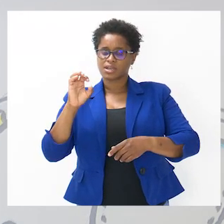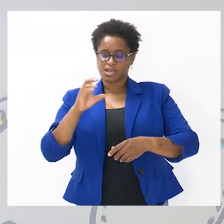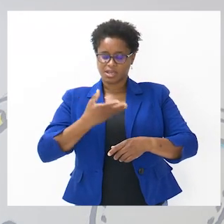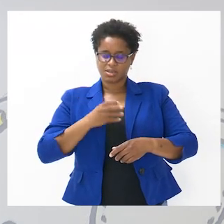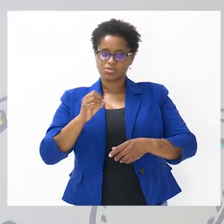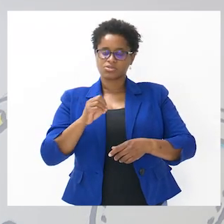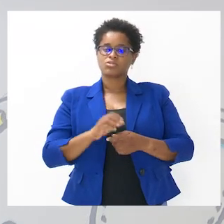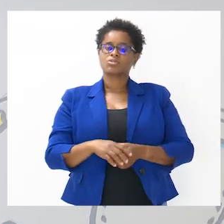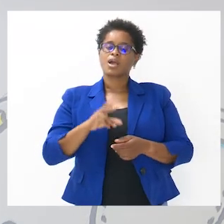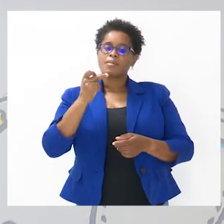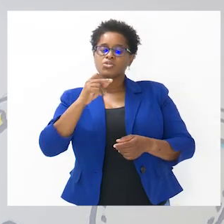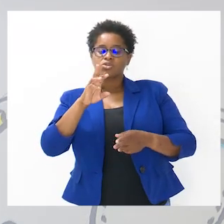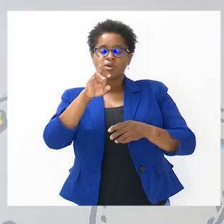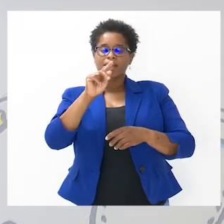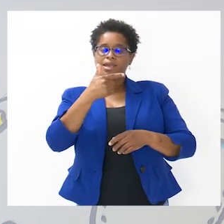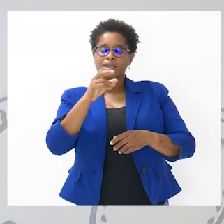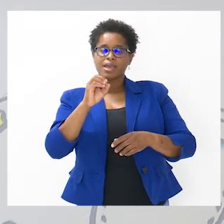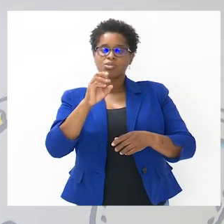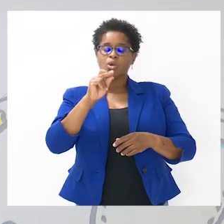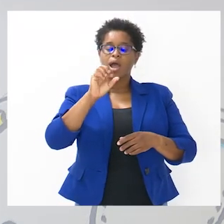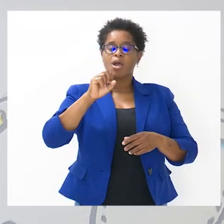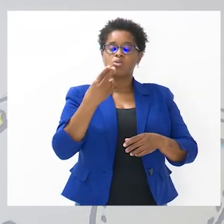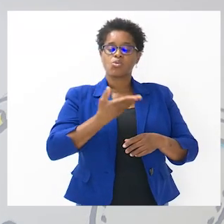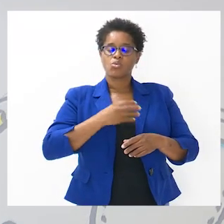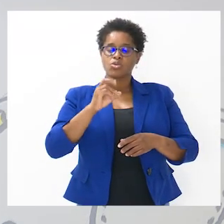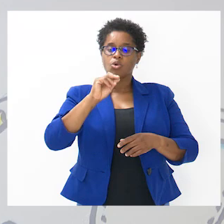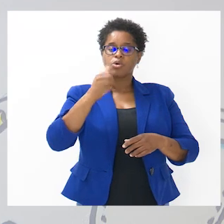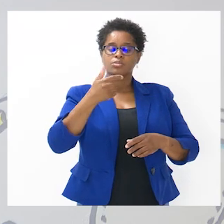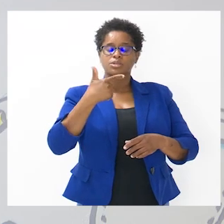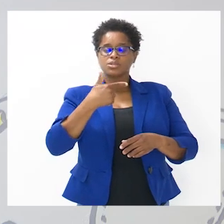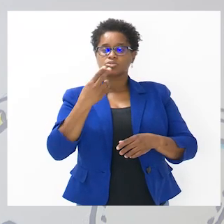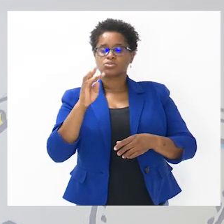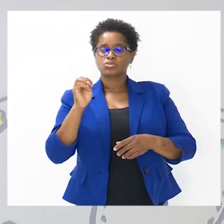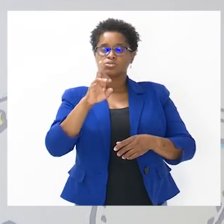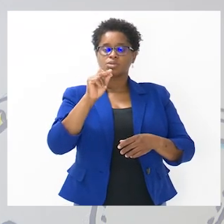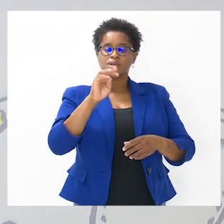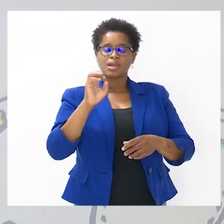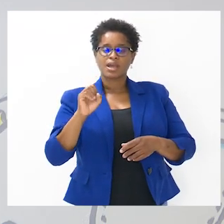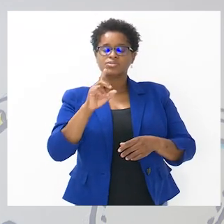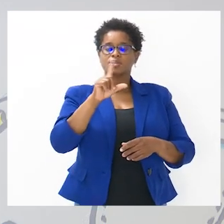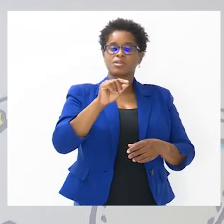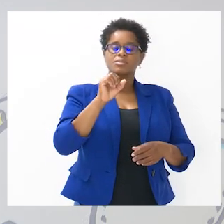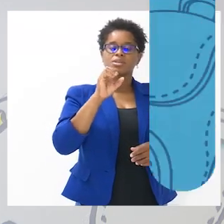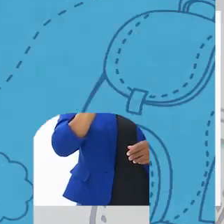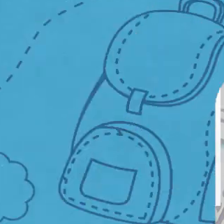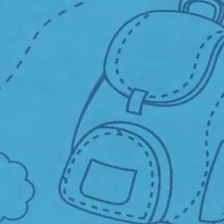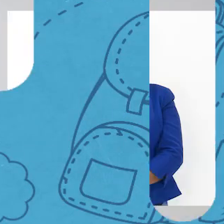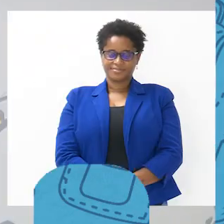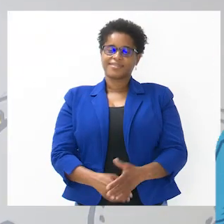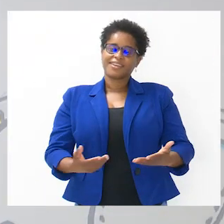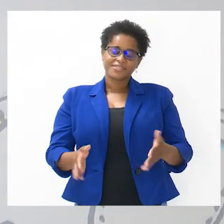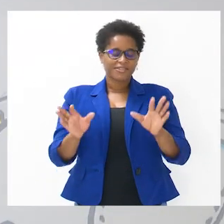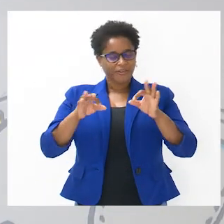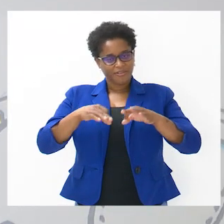reto, agudo, obtuso, raso, côncavo e giro. E